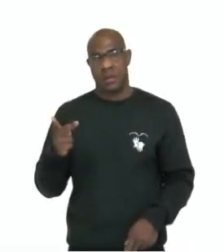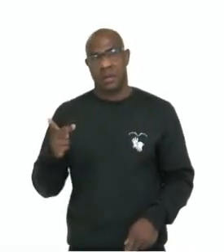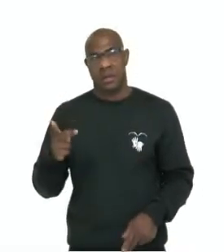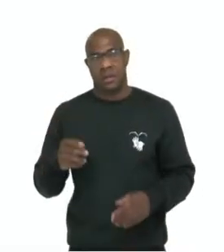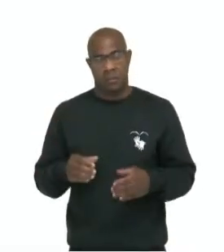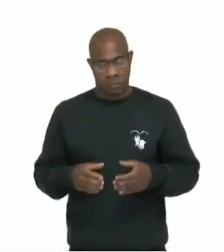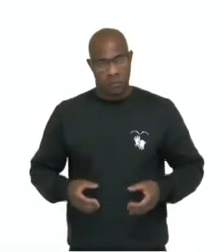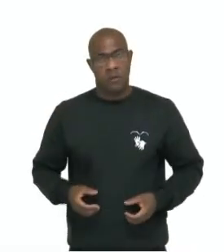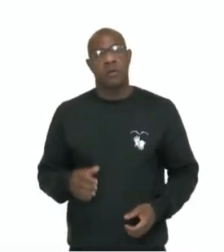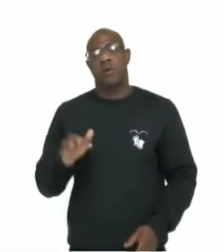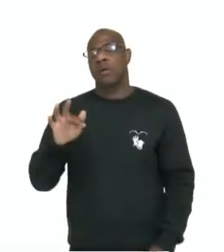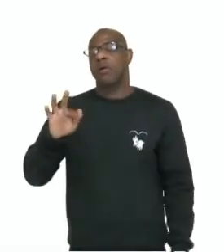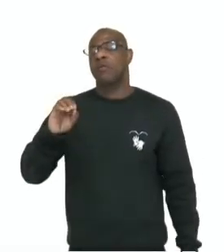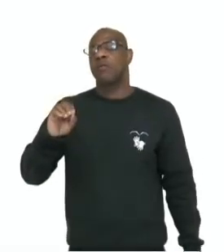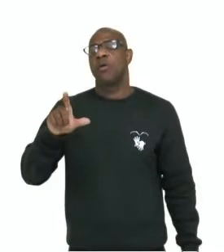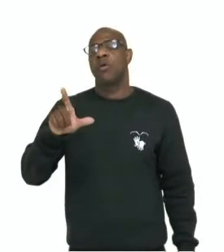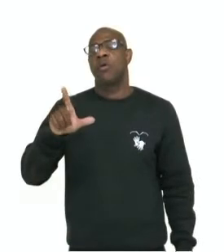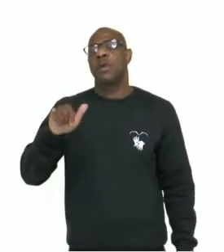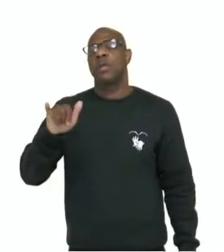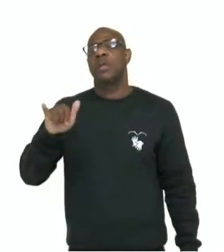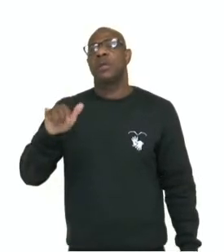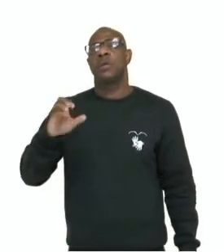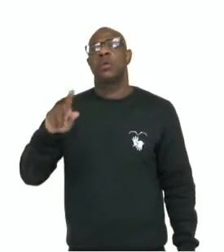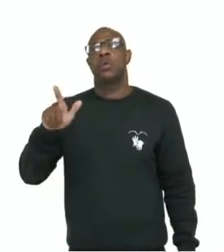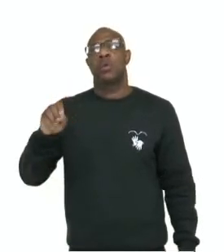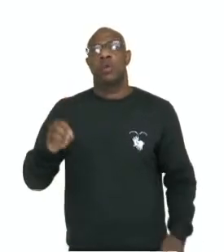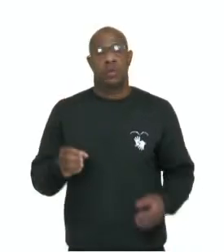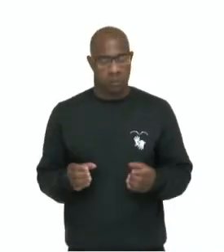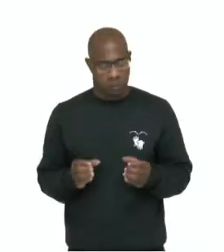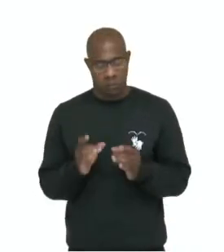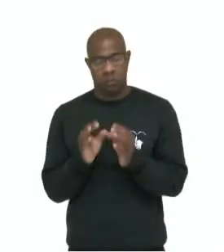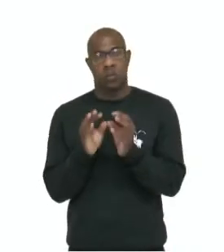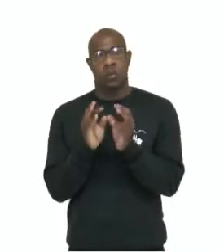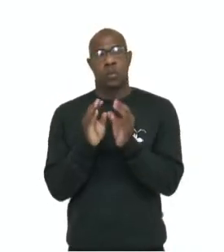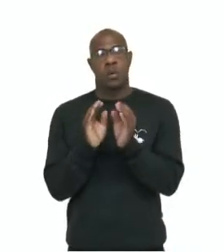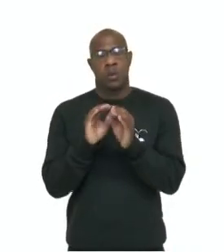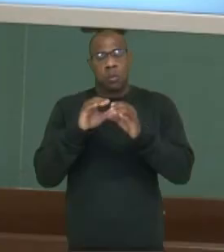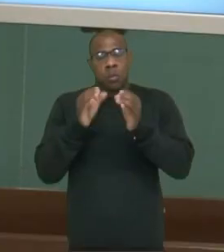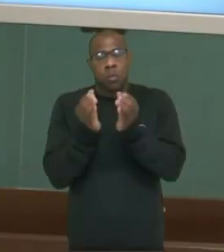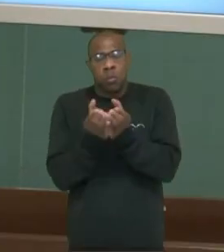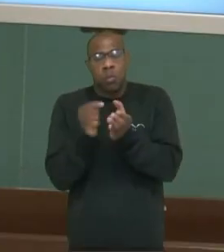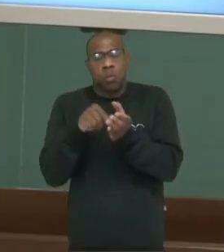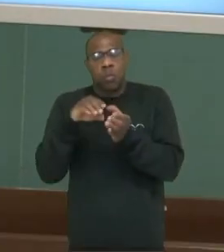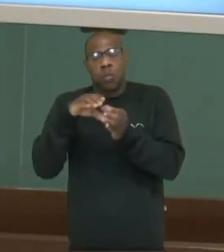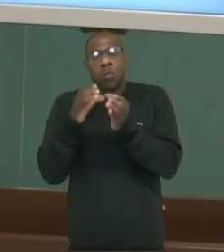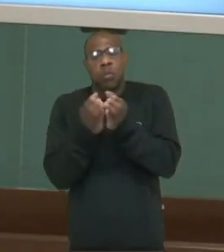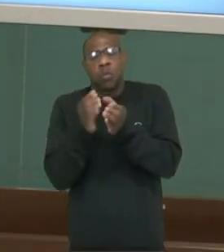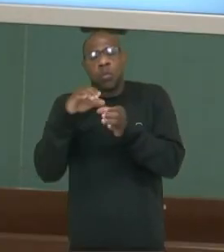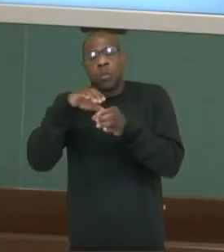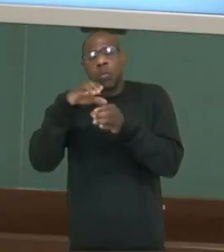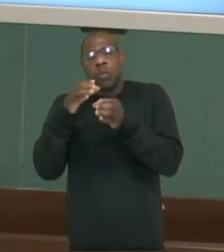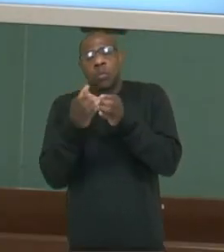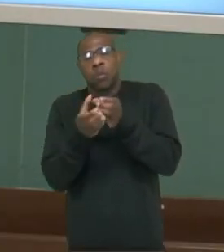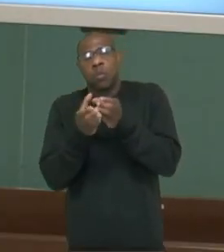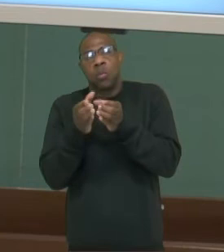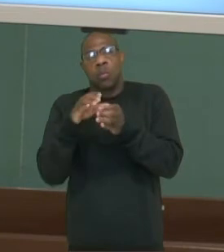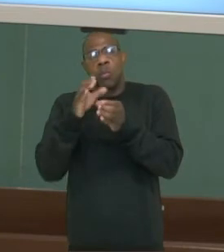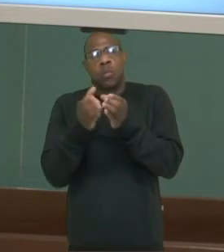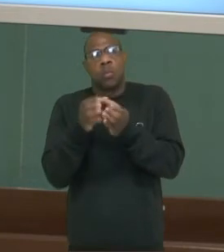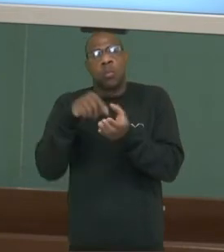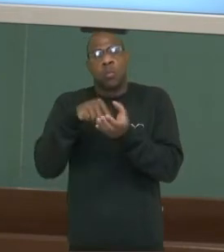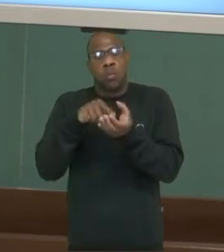é o folículo? O folículo é como se fosse uma bolsinha. Dentro dele está o gameta feminino, que é o